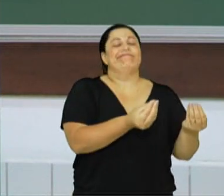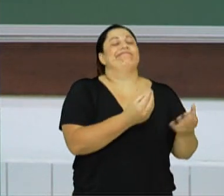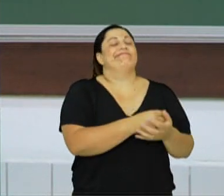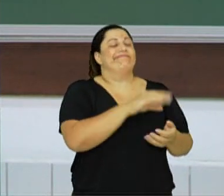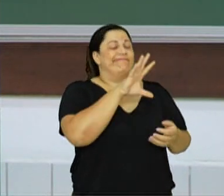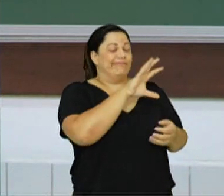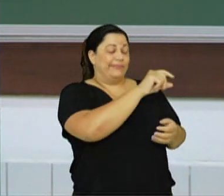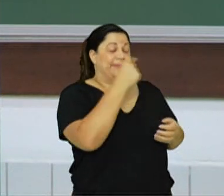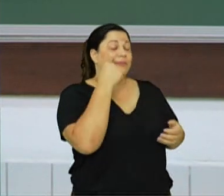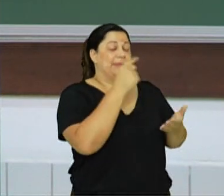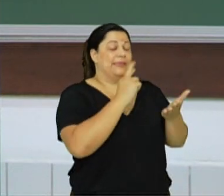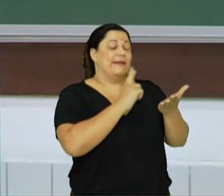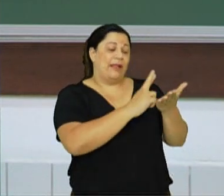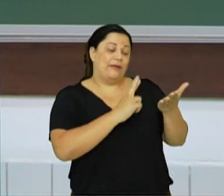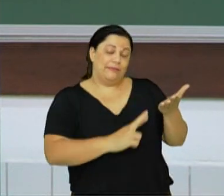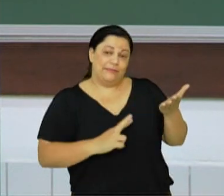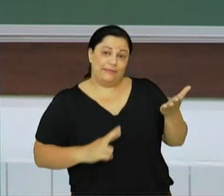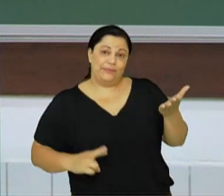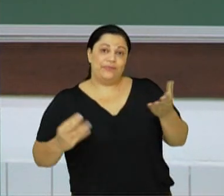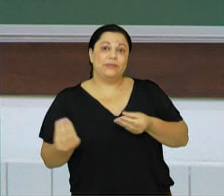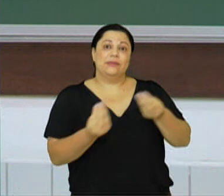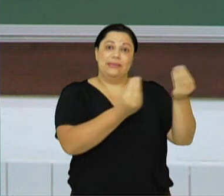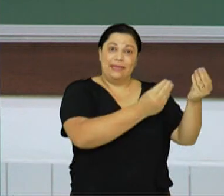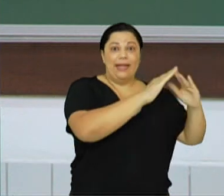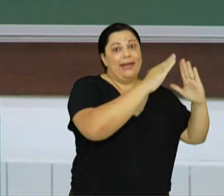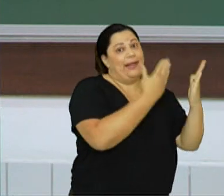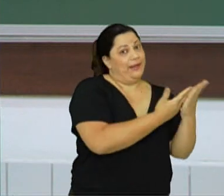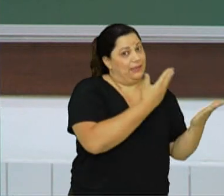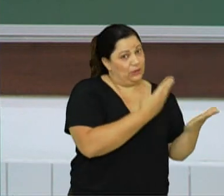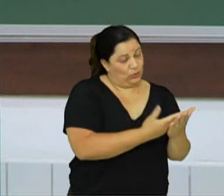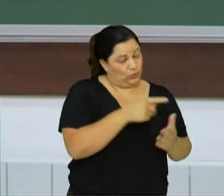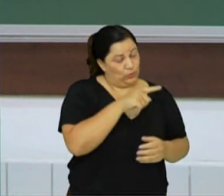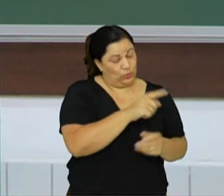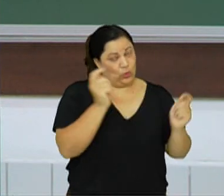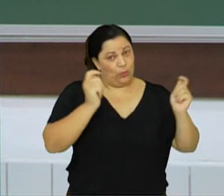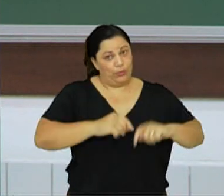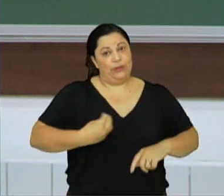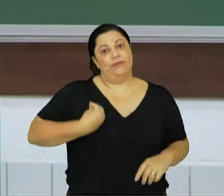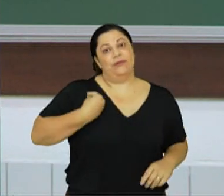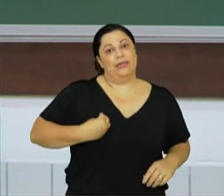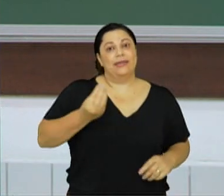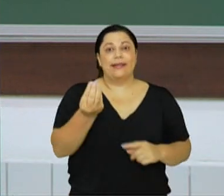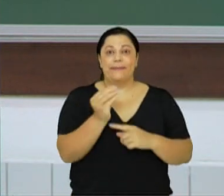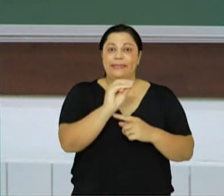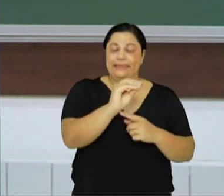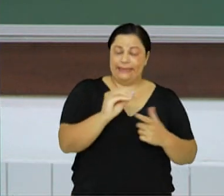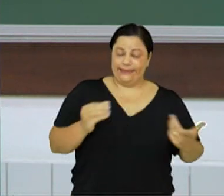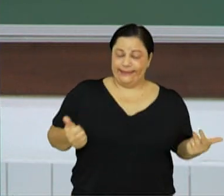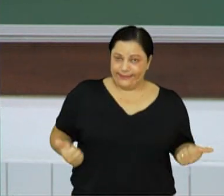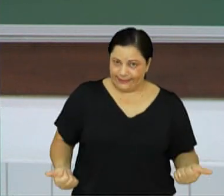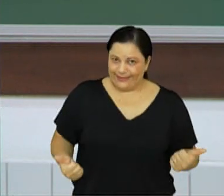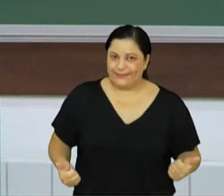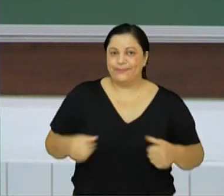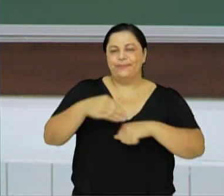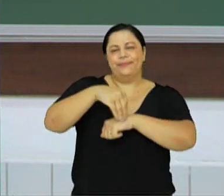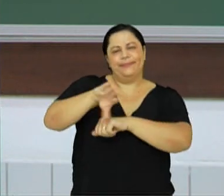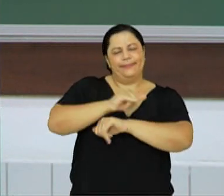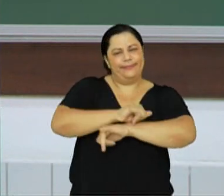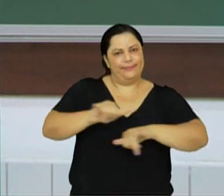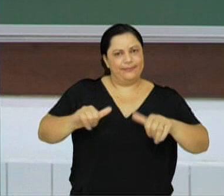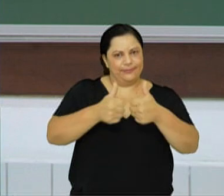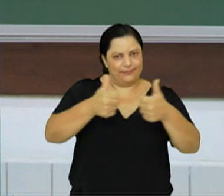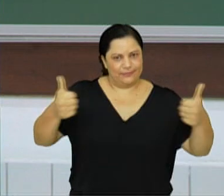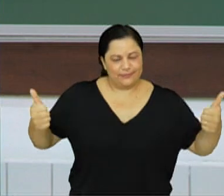escola, resolver ele e devolver para poder validar a sua presença. Tá bom, gente? Recadinho dado,